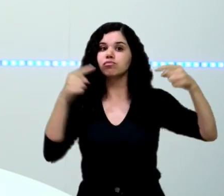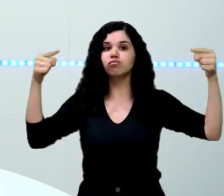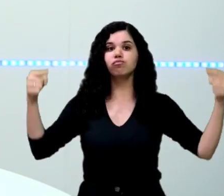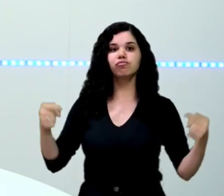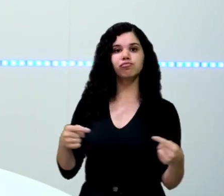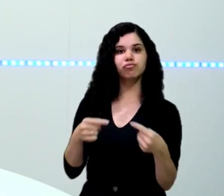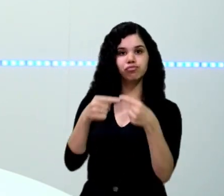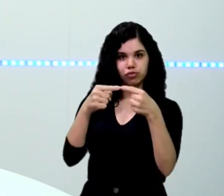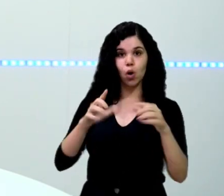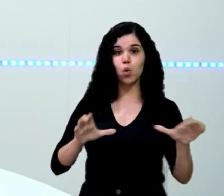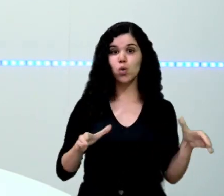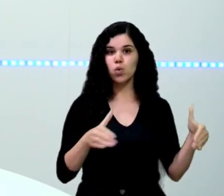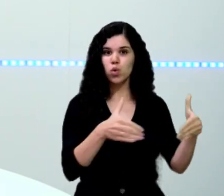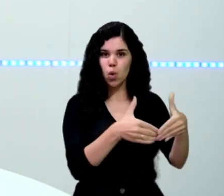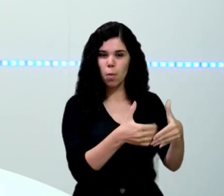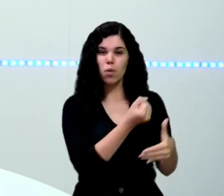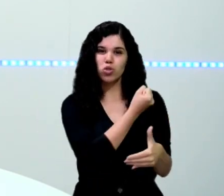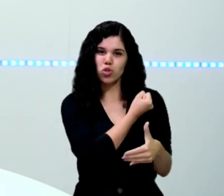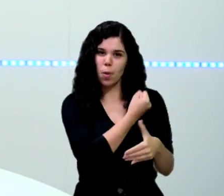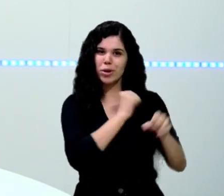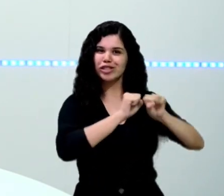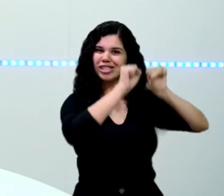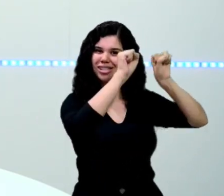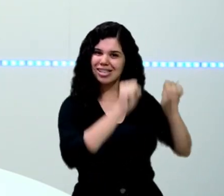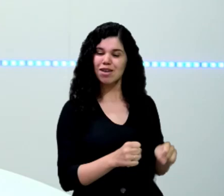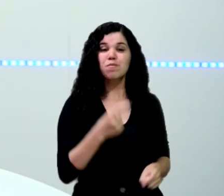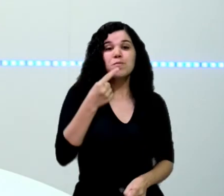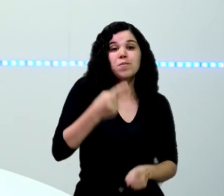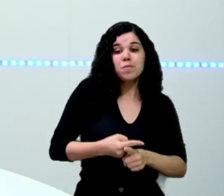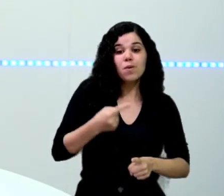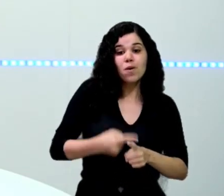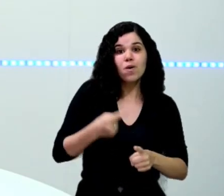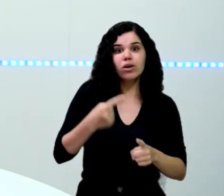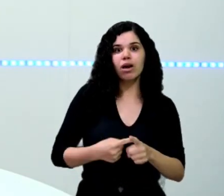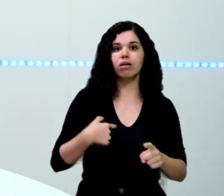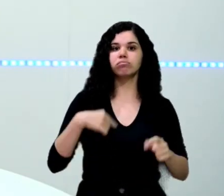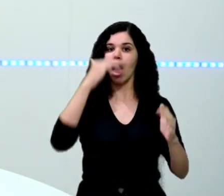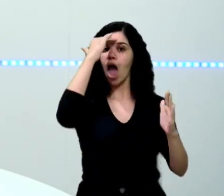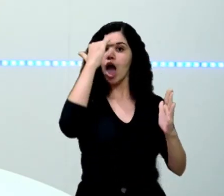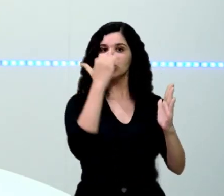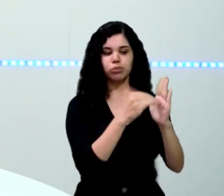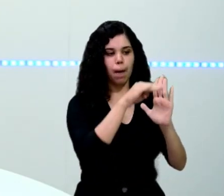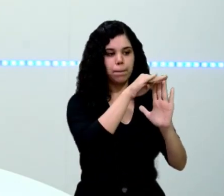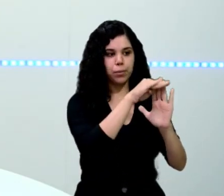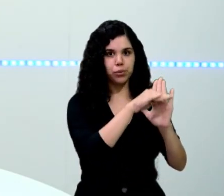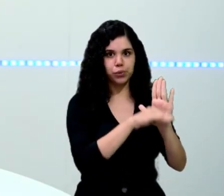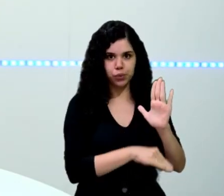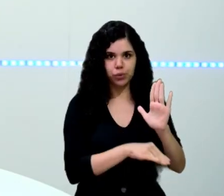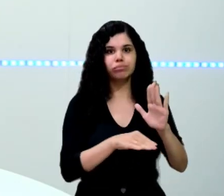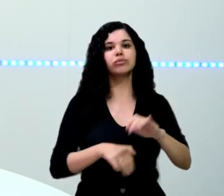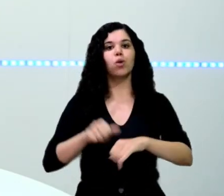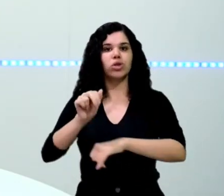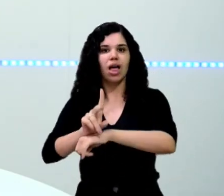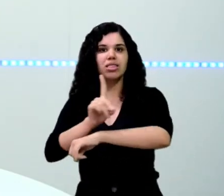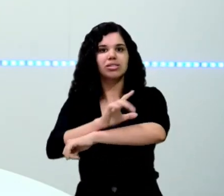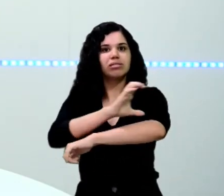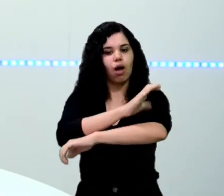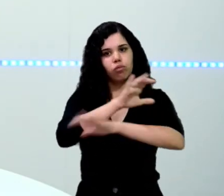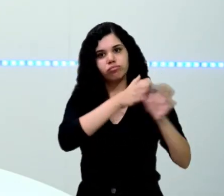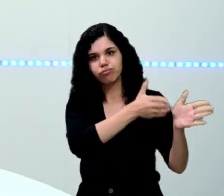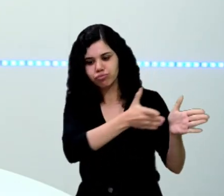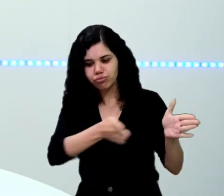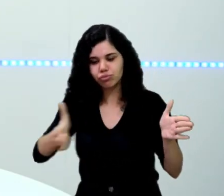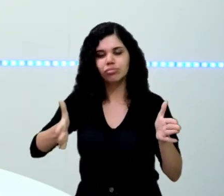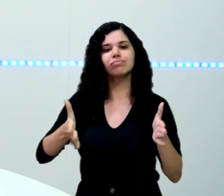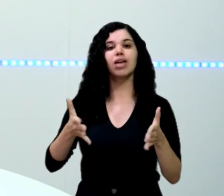com o sistema de numeração decimal, porque ele está respeitando as ordens e as classes. Vamos